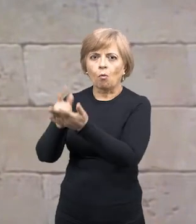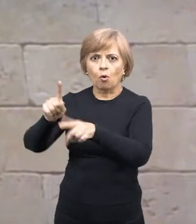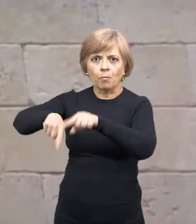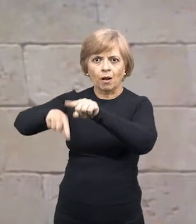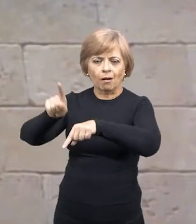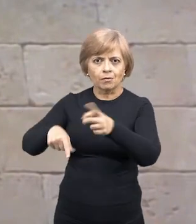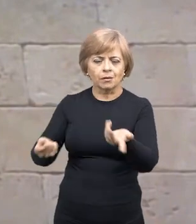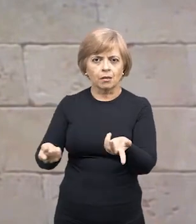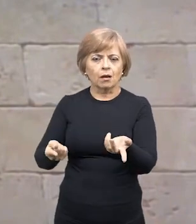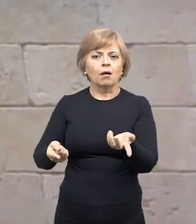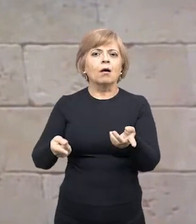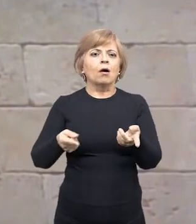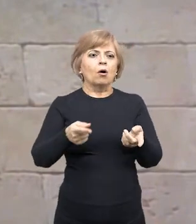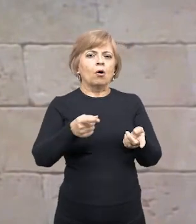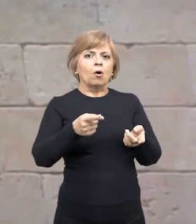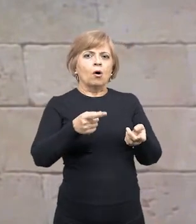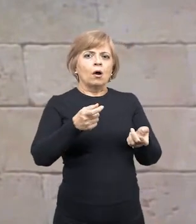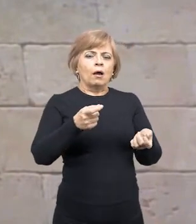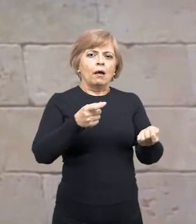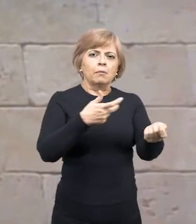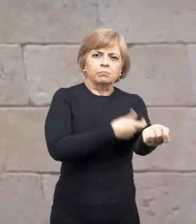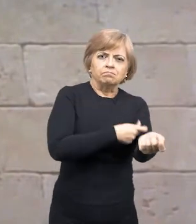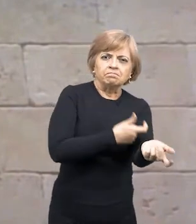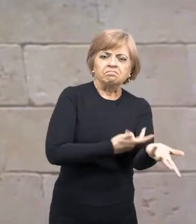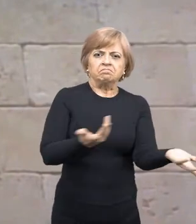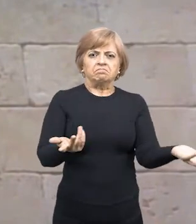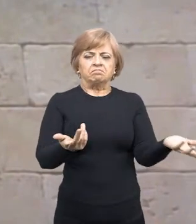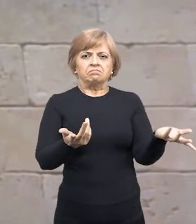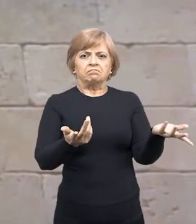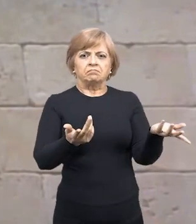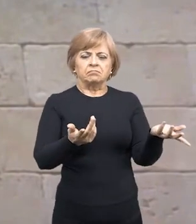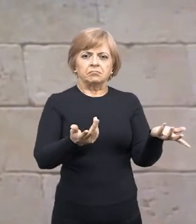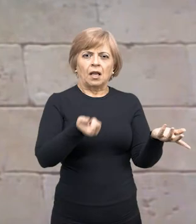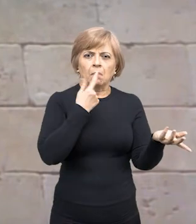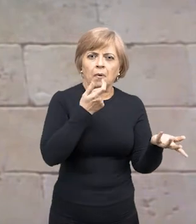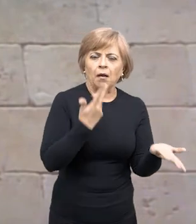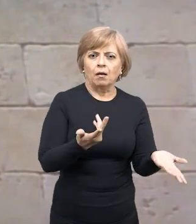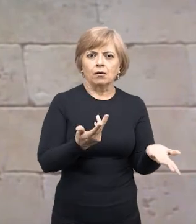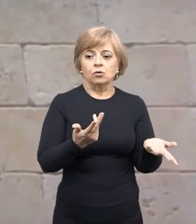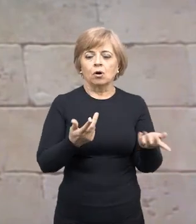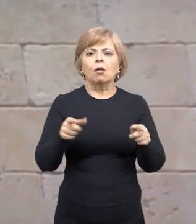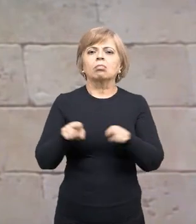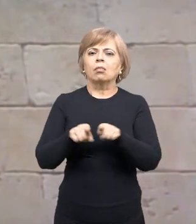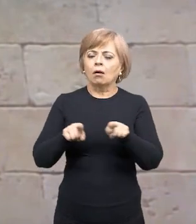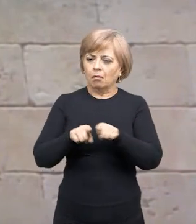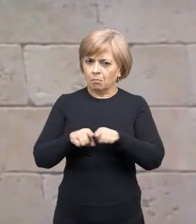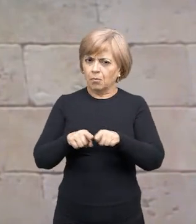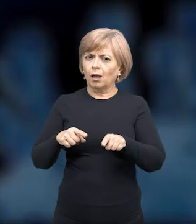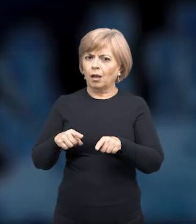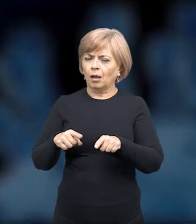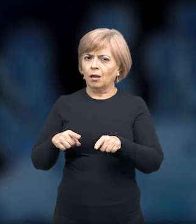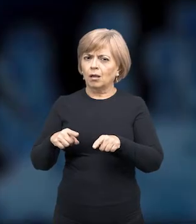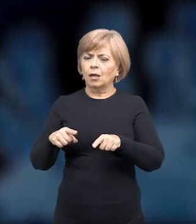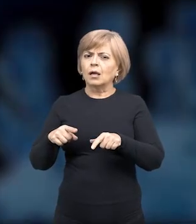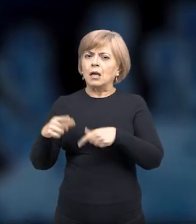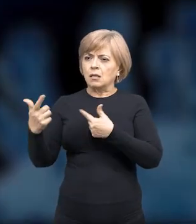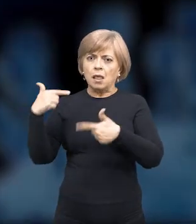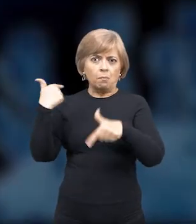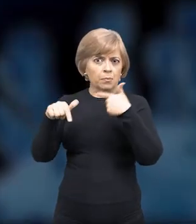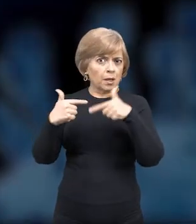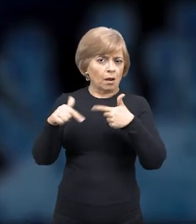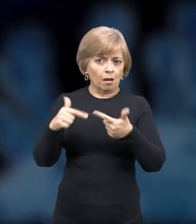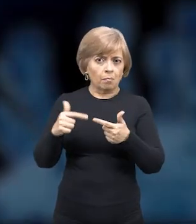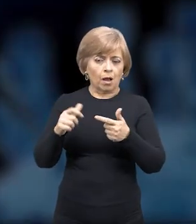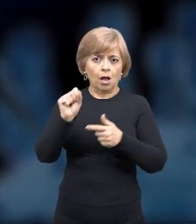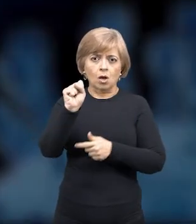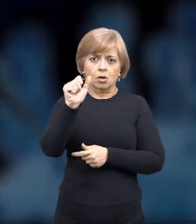e insumos para o combate à pandemia, mas também na prestação de serviços. E aí a gente pode citar o caso na prestação de serviço do